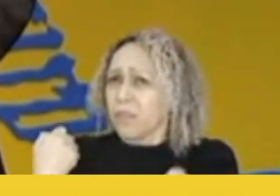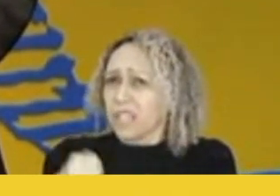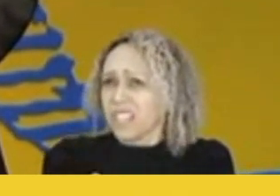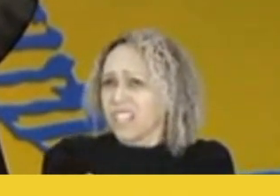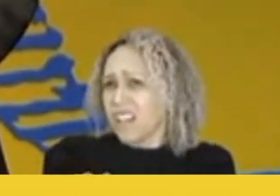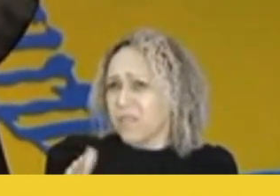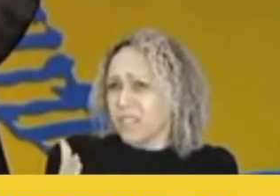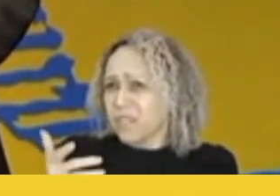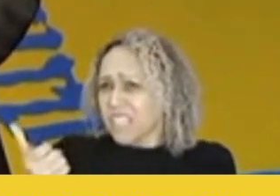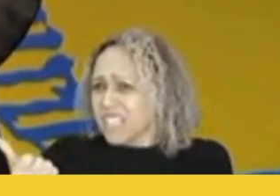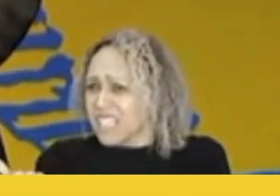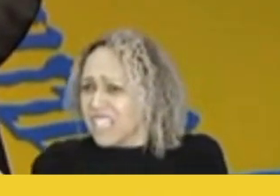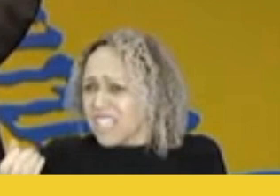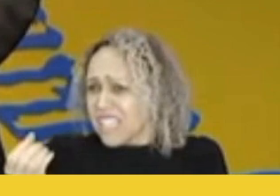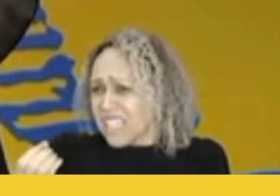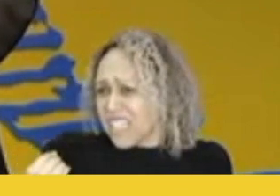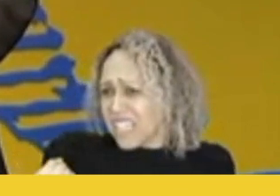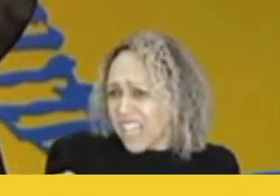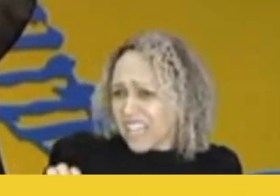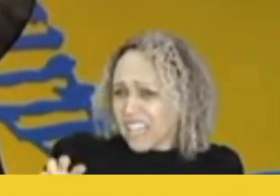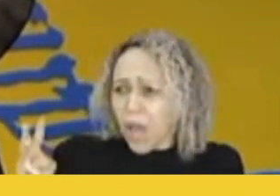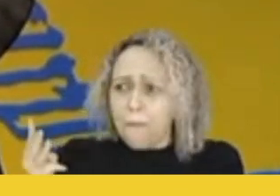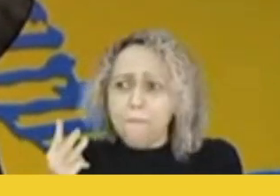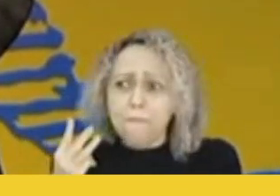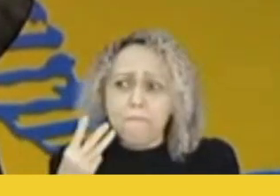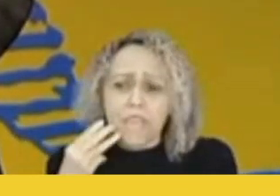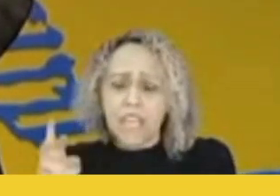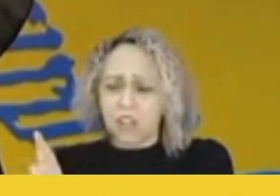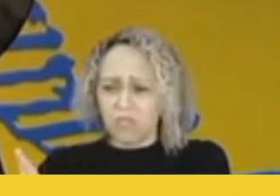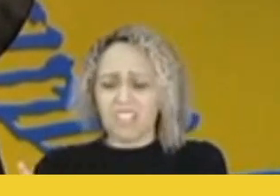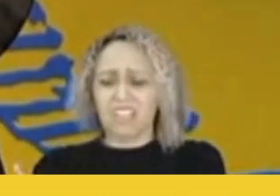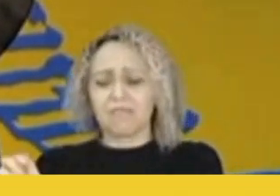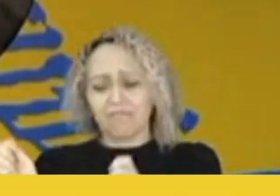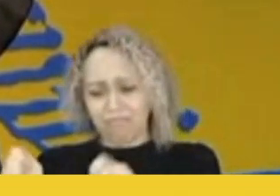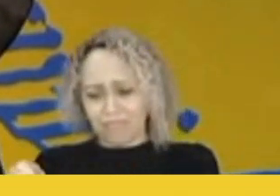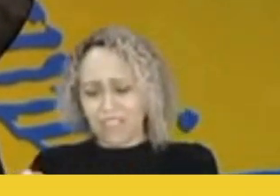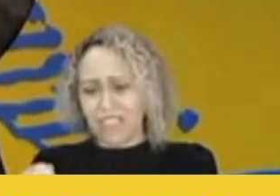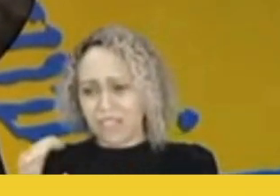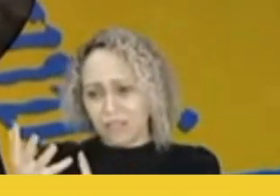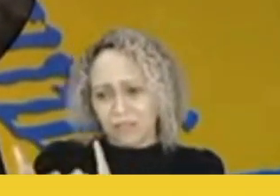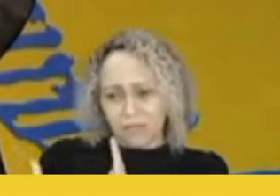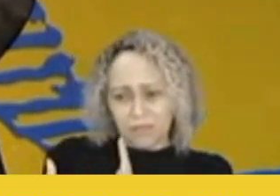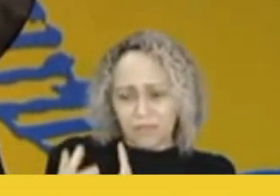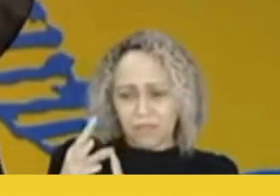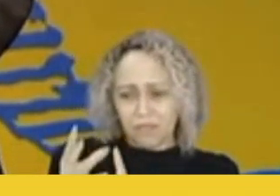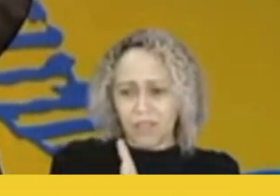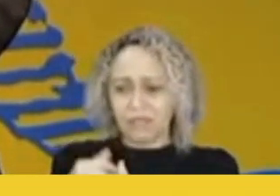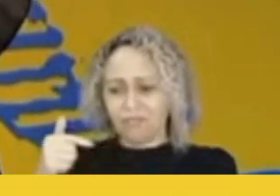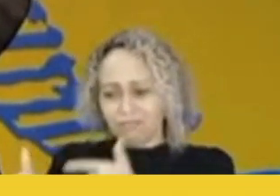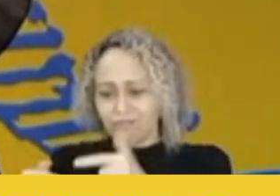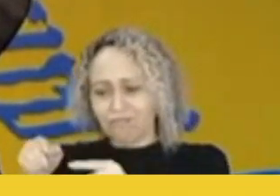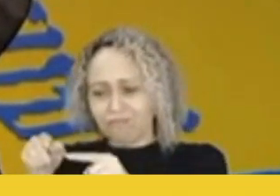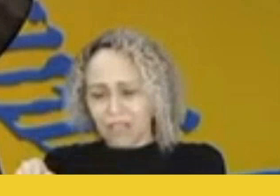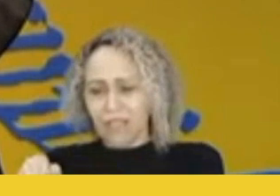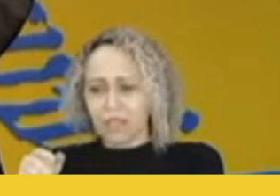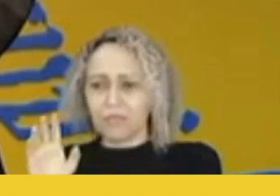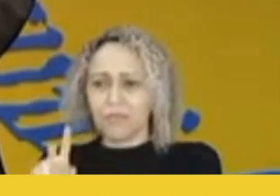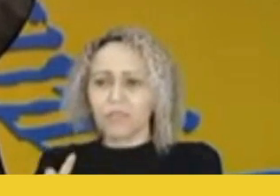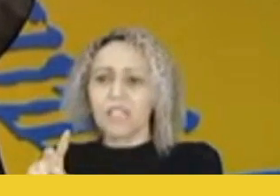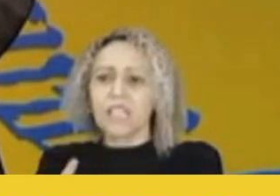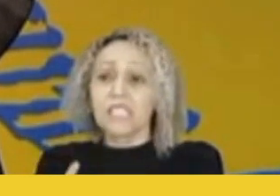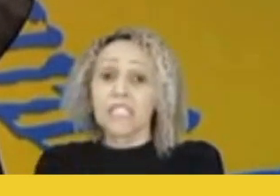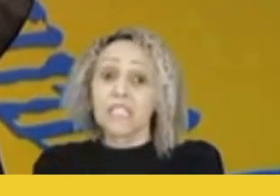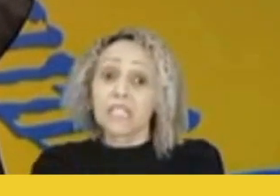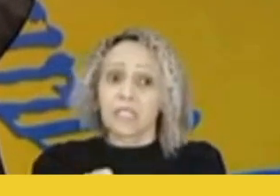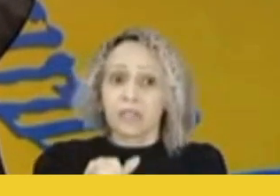reais. Então, se nós somarmos o que é necessário para restabelecer o que já está colapsado hoje, com aquilo que